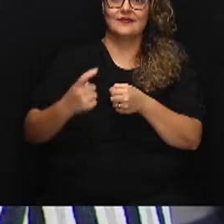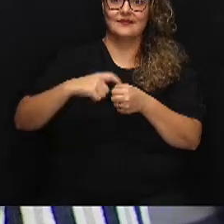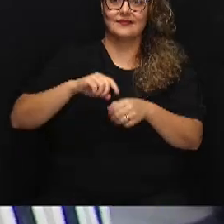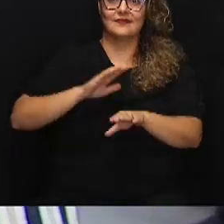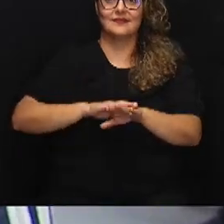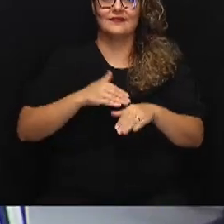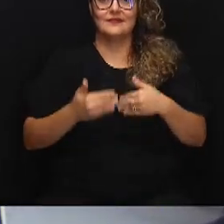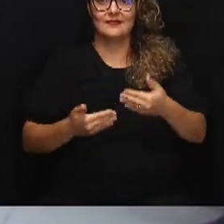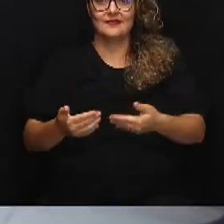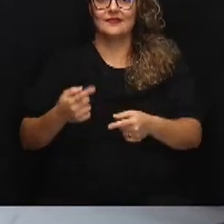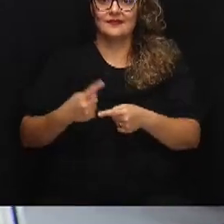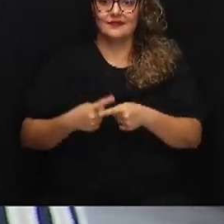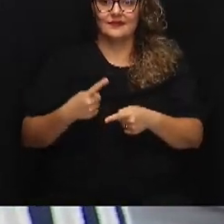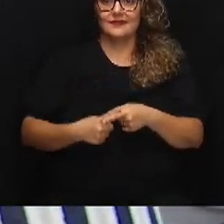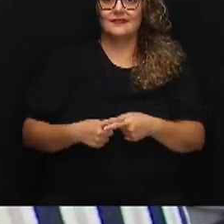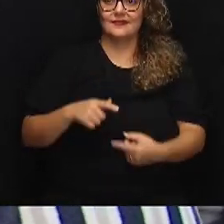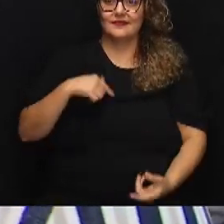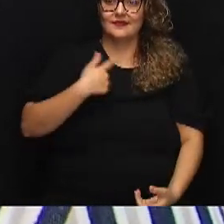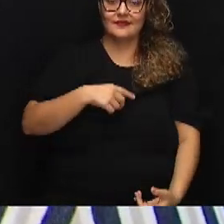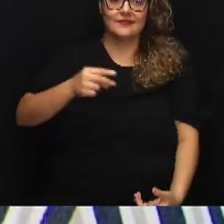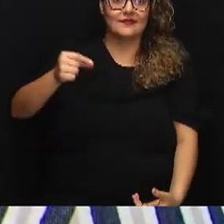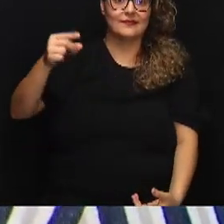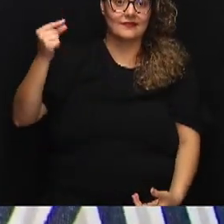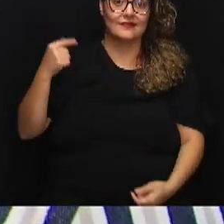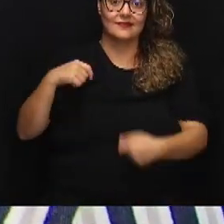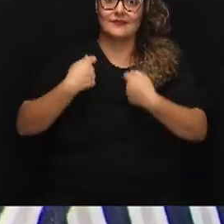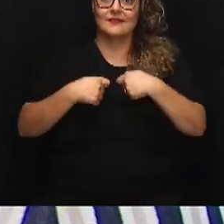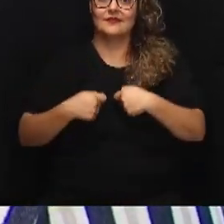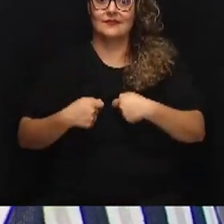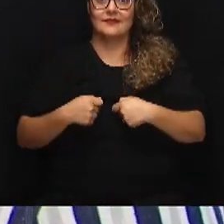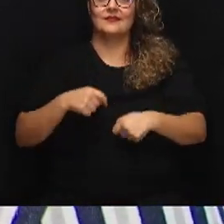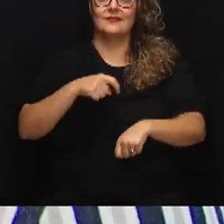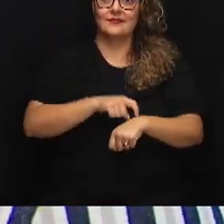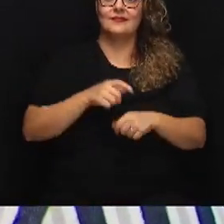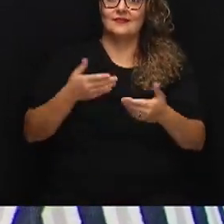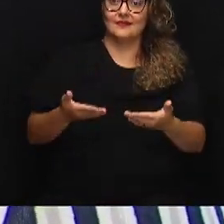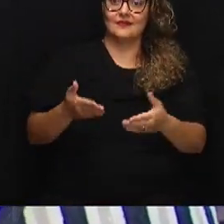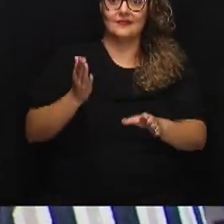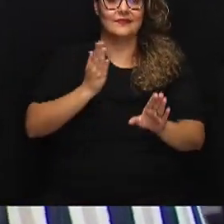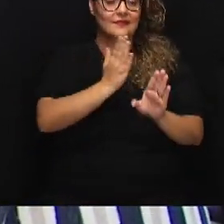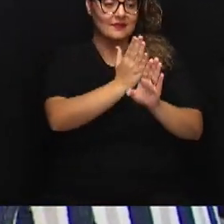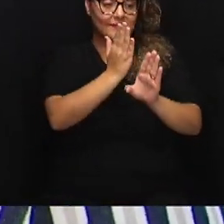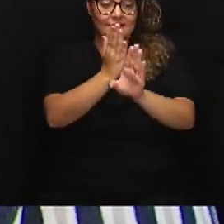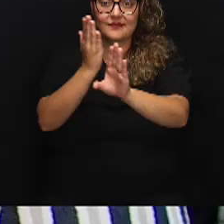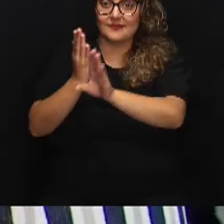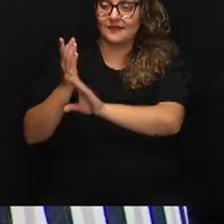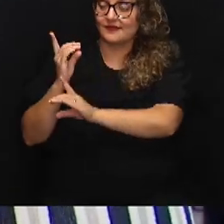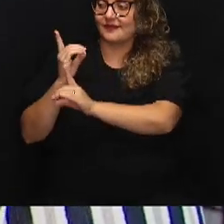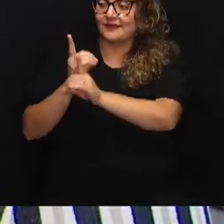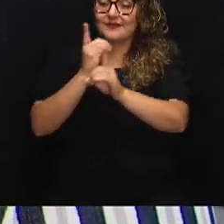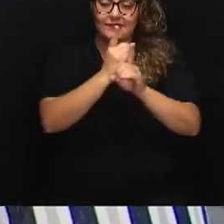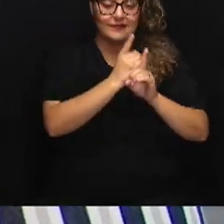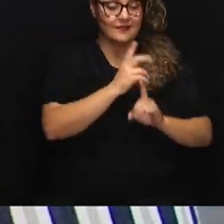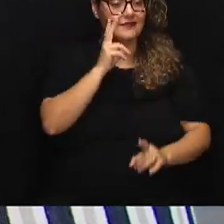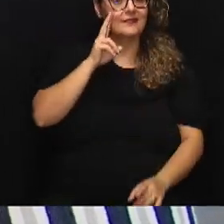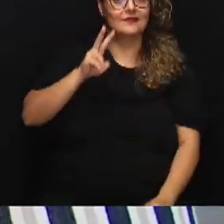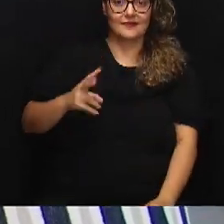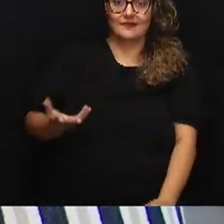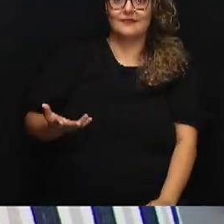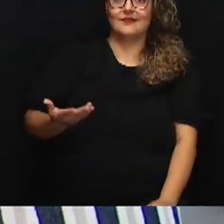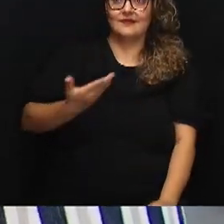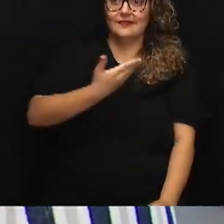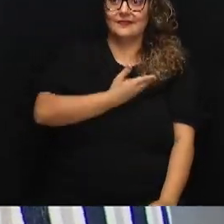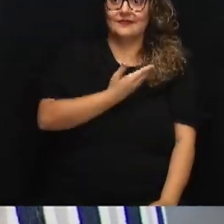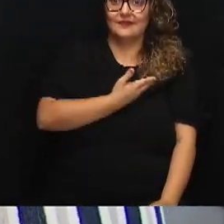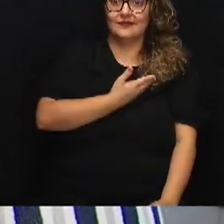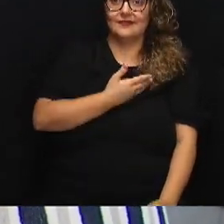funcionar, porque a gente estava há muito tempo precisando dessas ocasiões para se encontrar, para rever os colegas, e agora que o